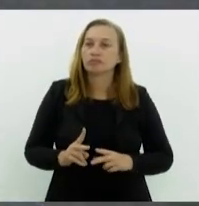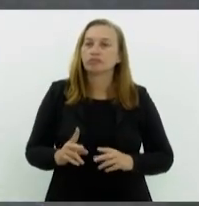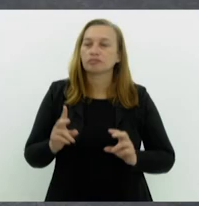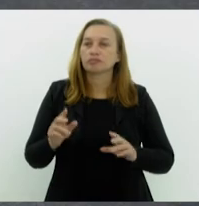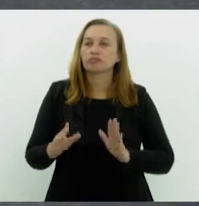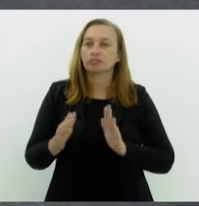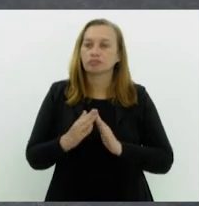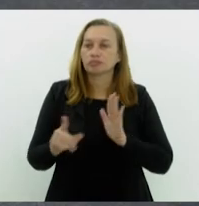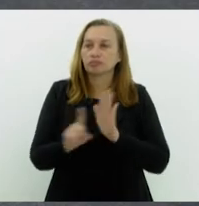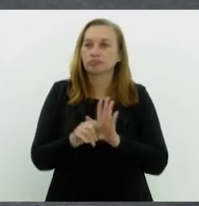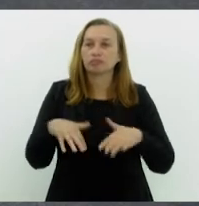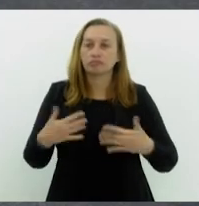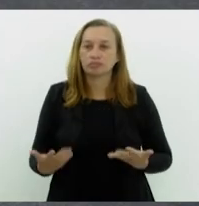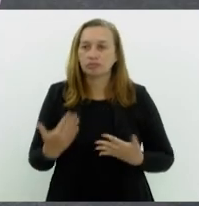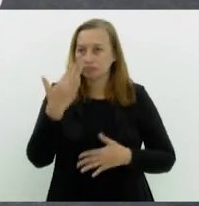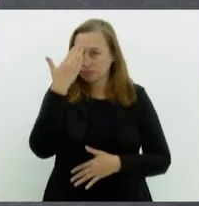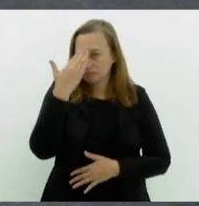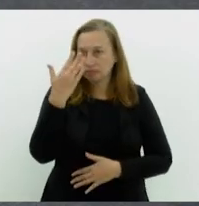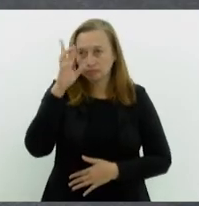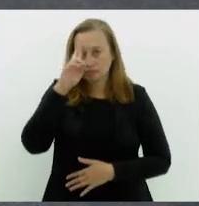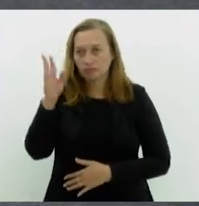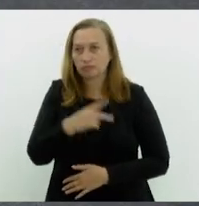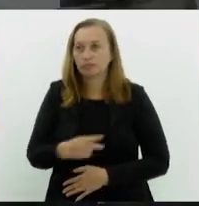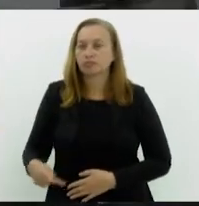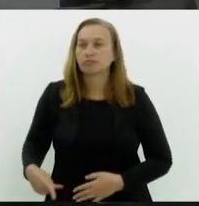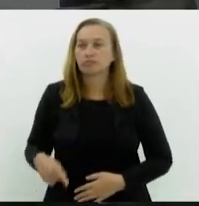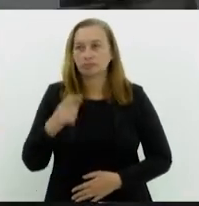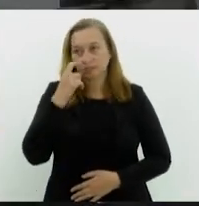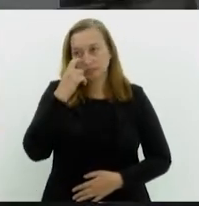Casa de Leis. Então, muito obrigada, senhora presidenta.